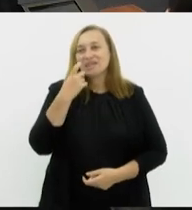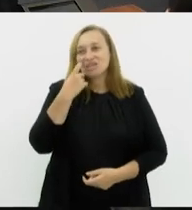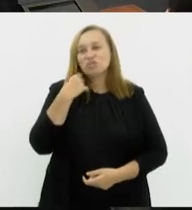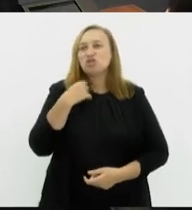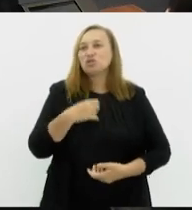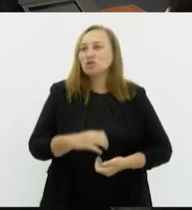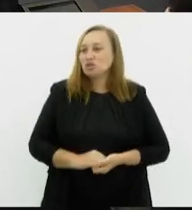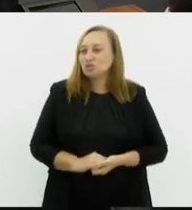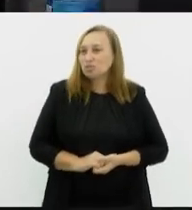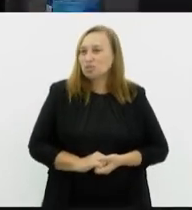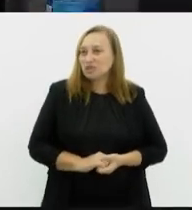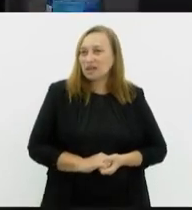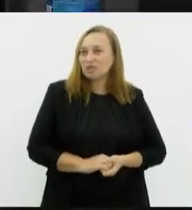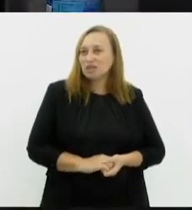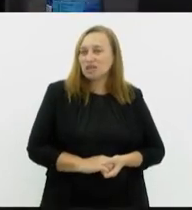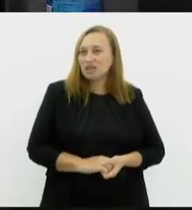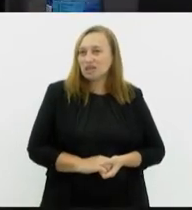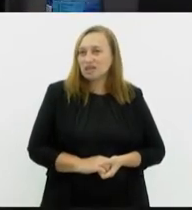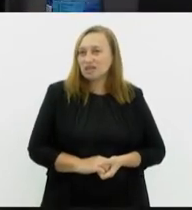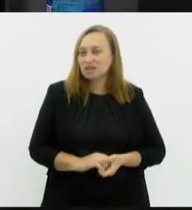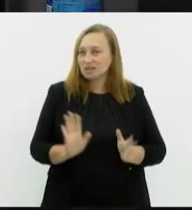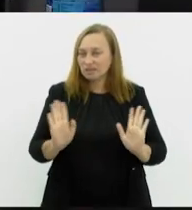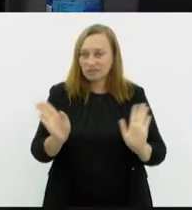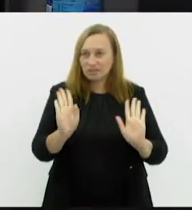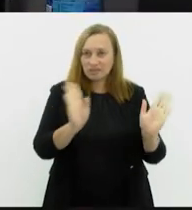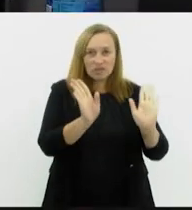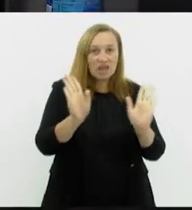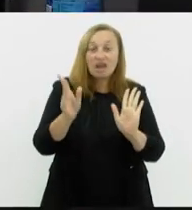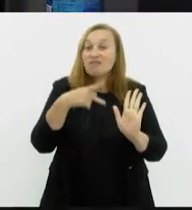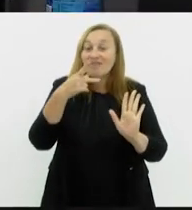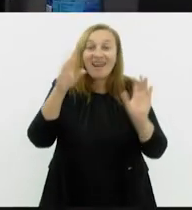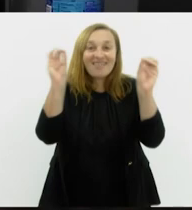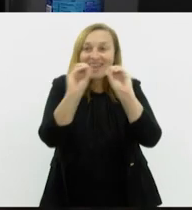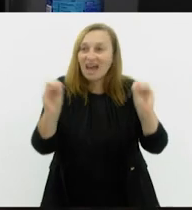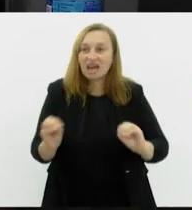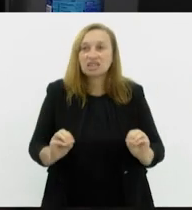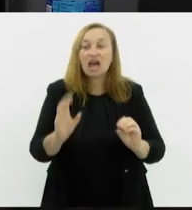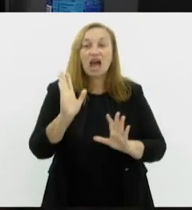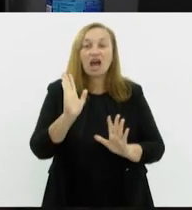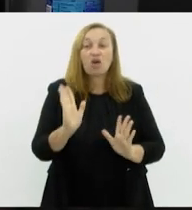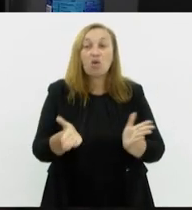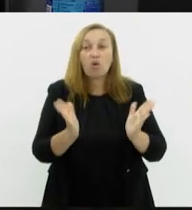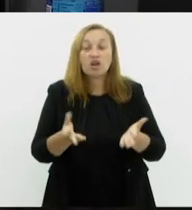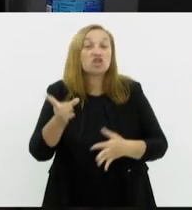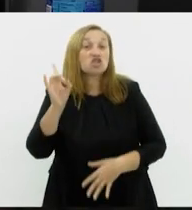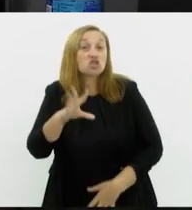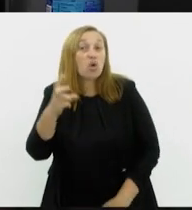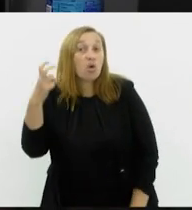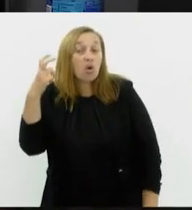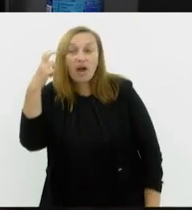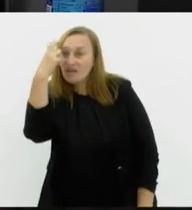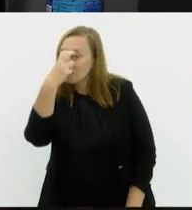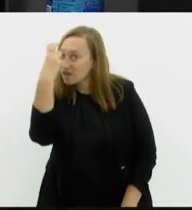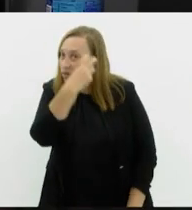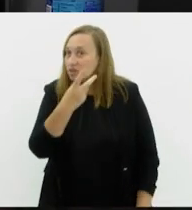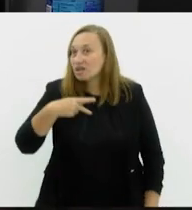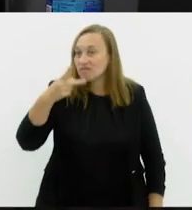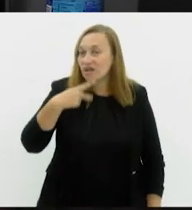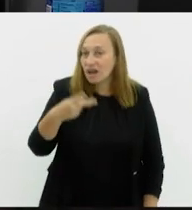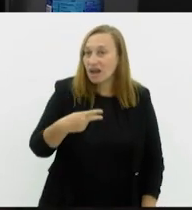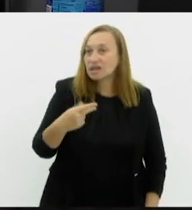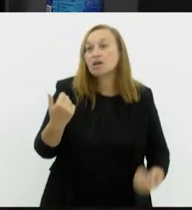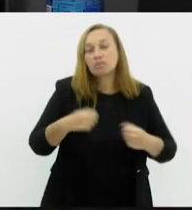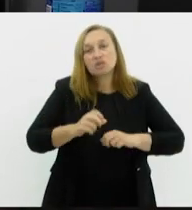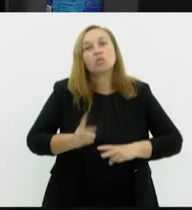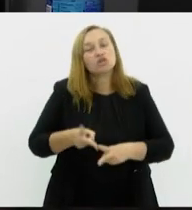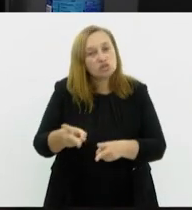Verônica, eu vou citar, eu não vou abrir palavra para mais nenhum deles, tá? Vou ouvir aqui só a Verônica, tá? Eu fui citada. Não vou abrir mais para ninguém, porque eu tenho que